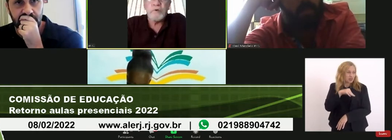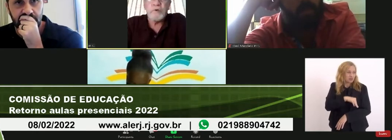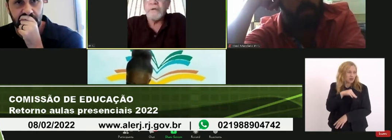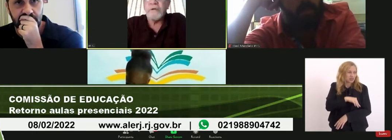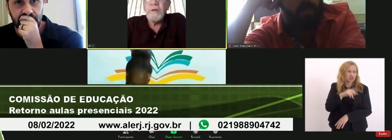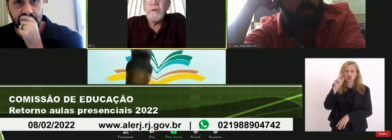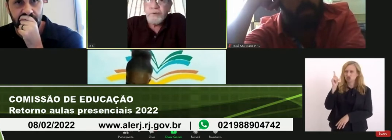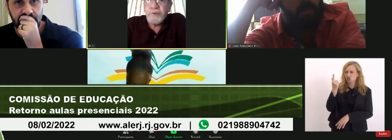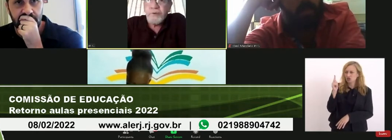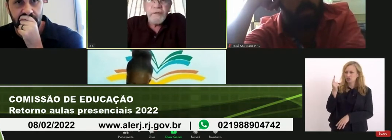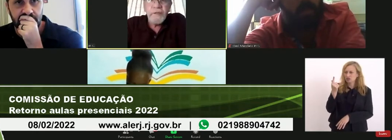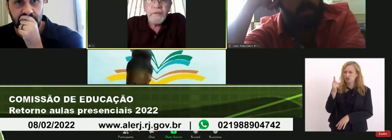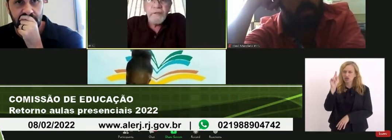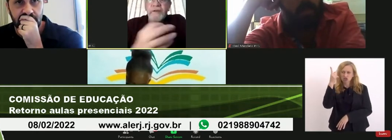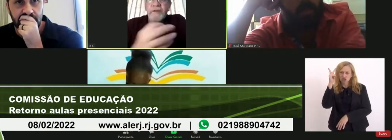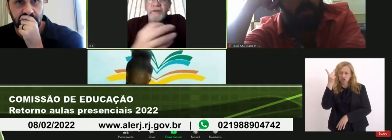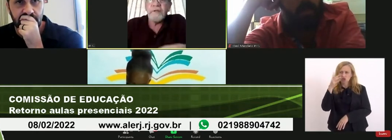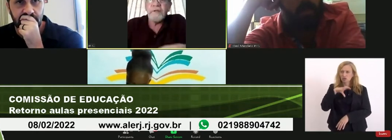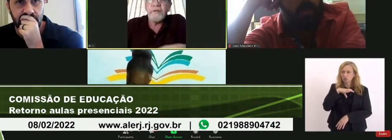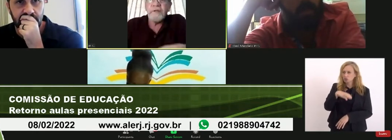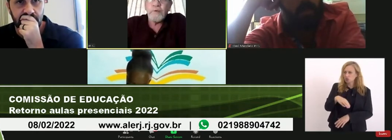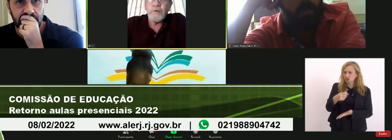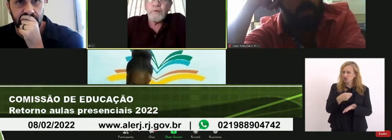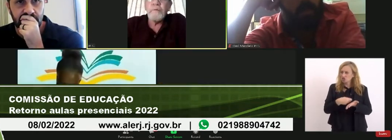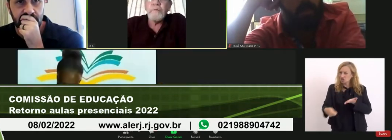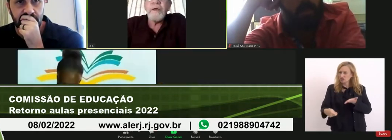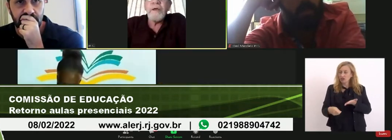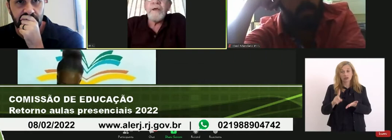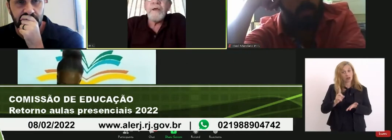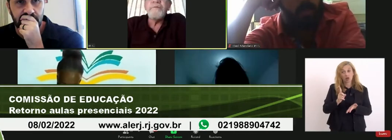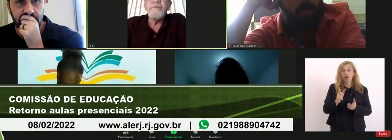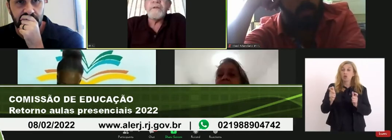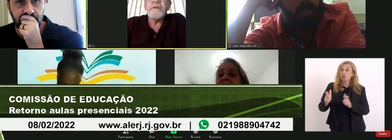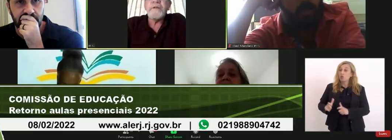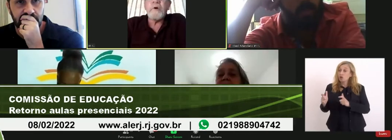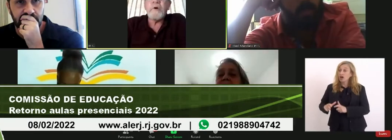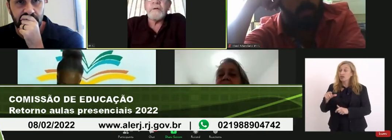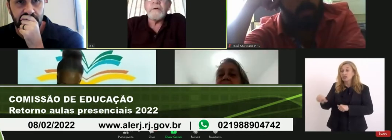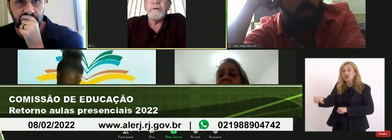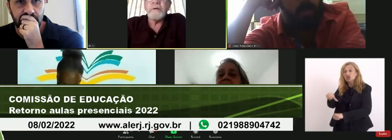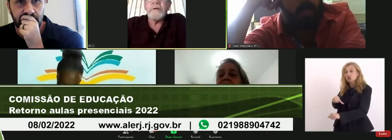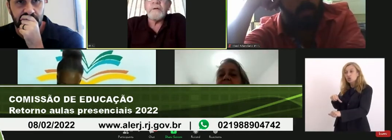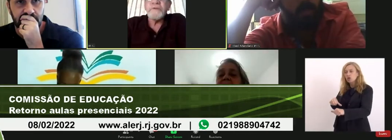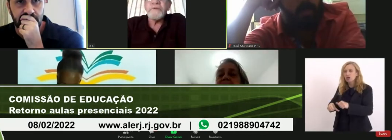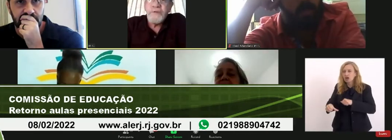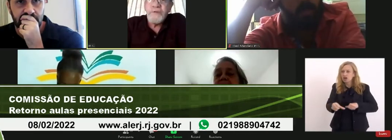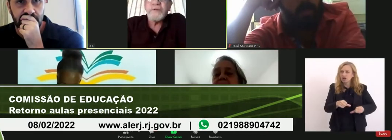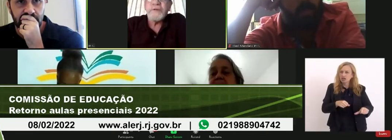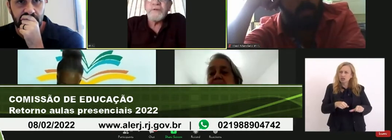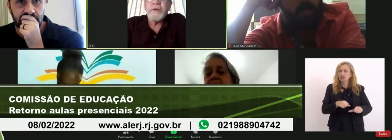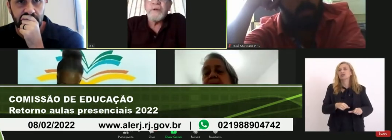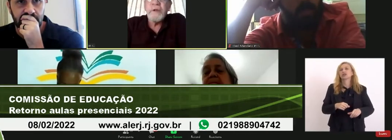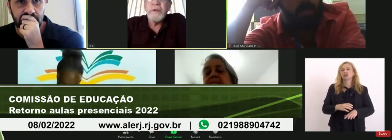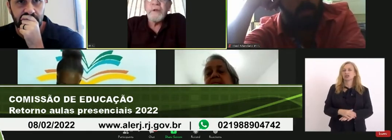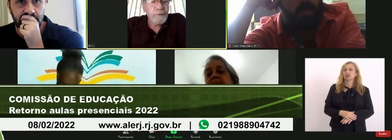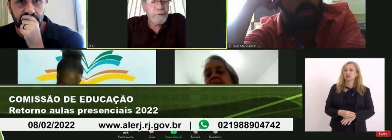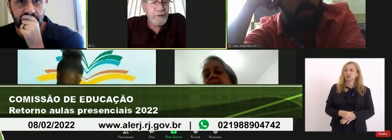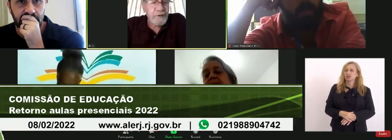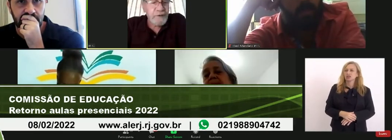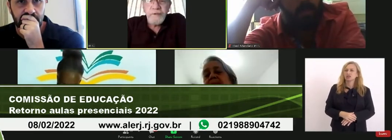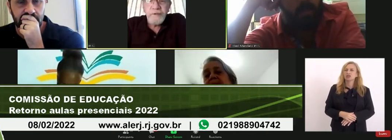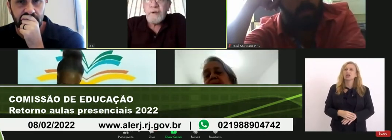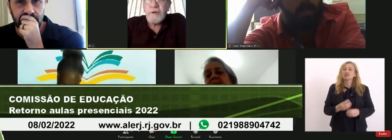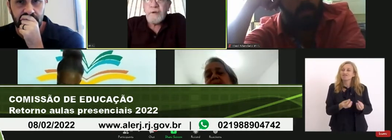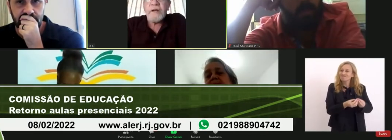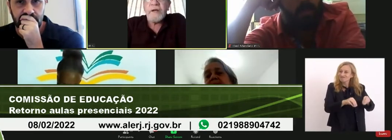história, português, escrever. Escola é um lugar em que você troca, você convive socialmente. Então, os